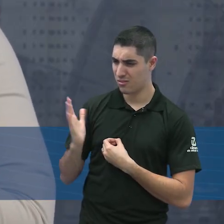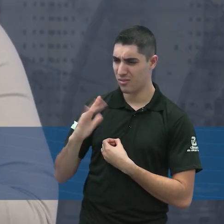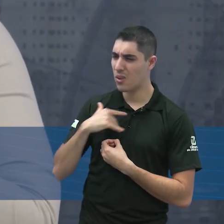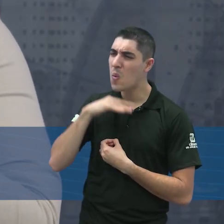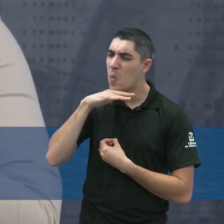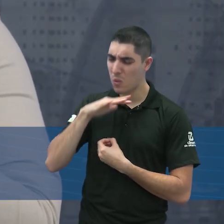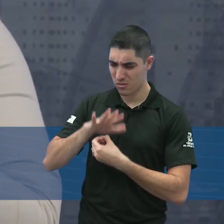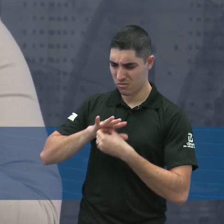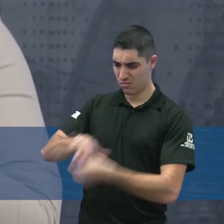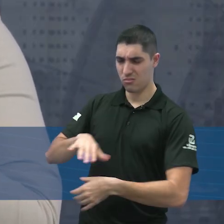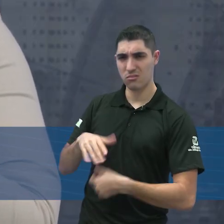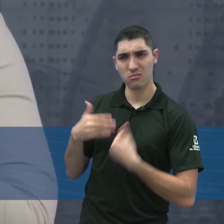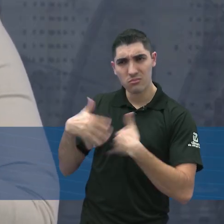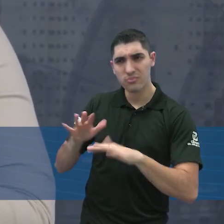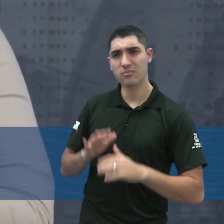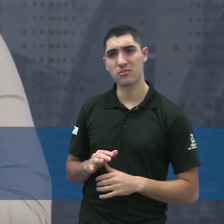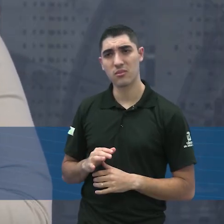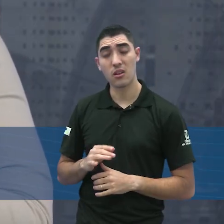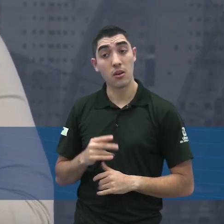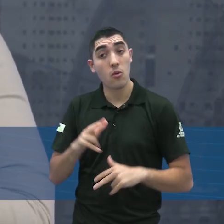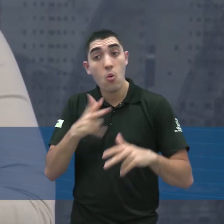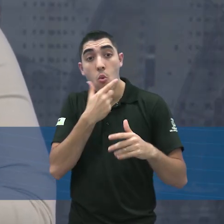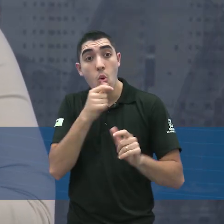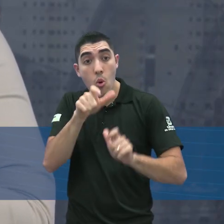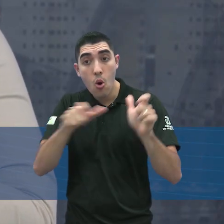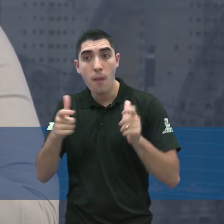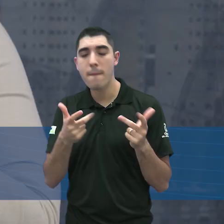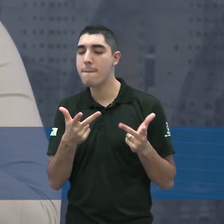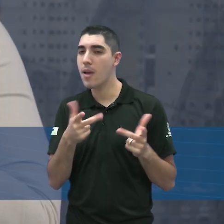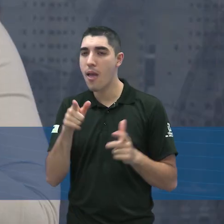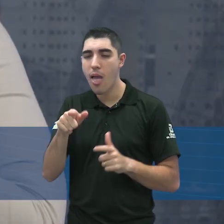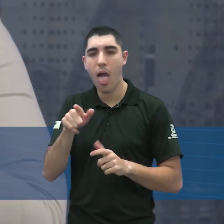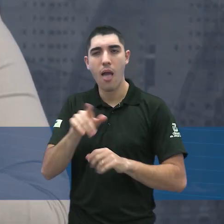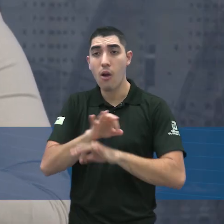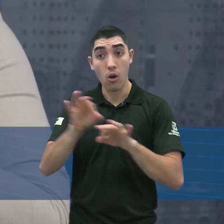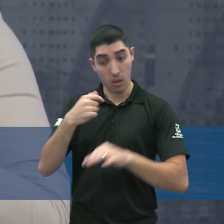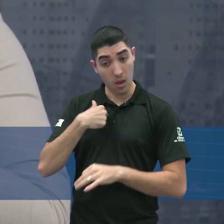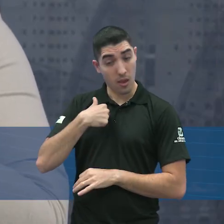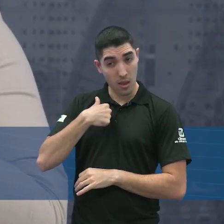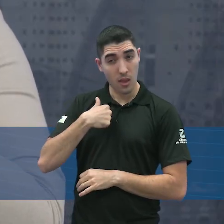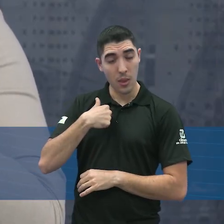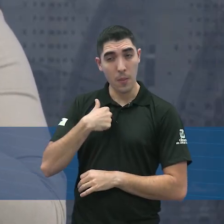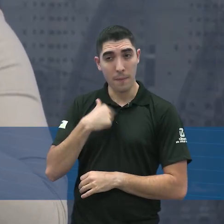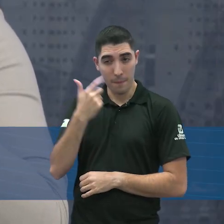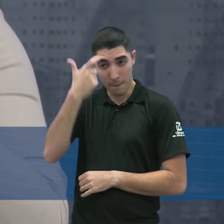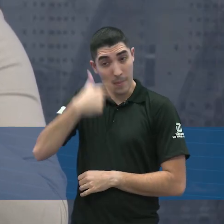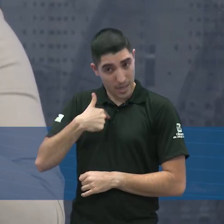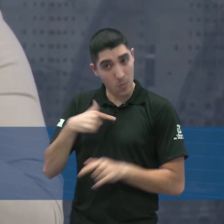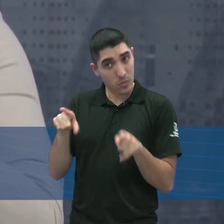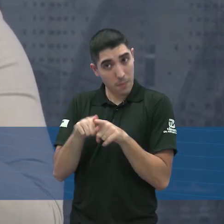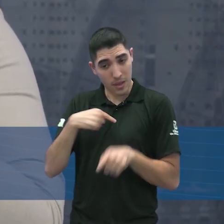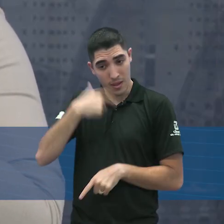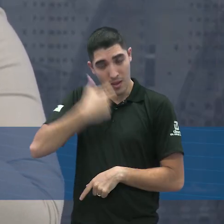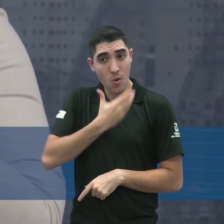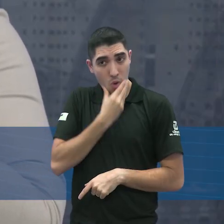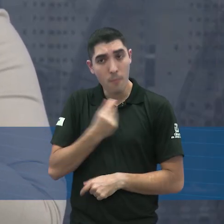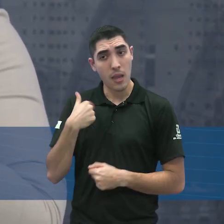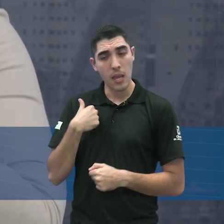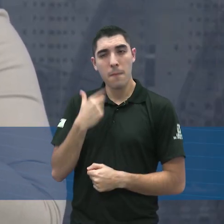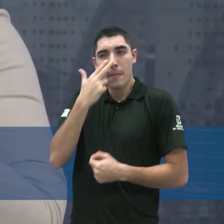mal, porque é evidente isso, né? Os homens, e eu me incluo nisso, né, estamos nos sentindo